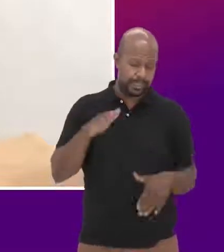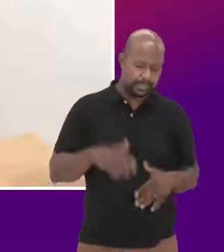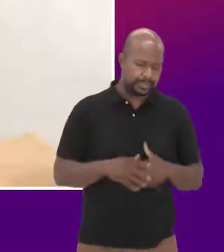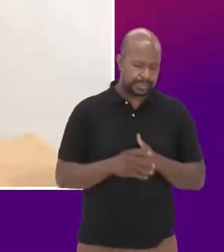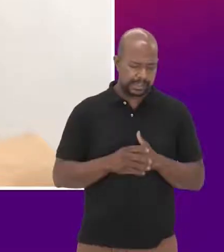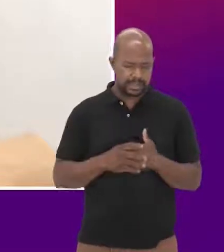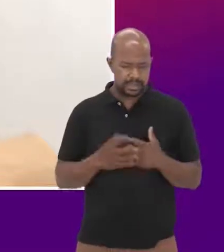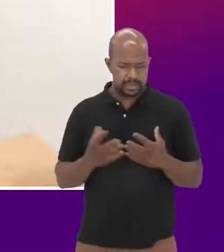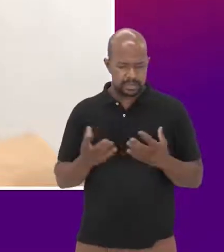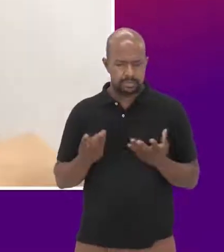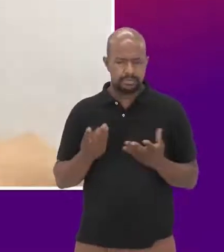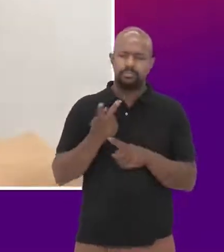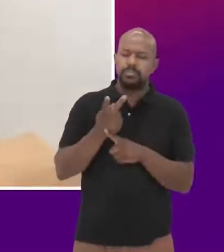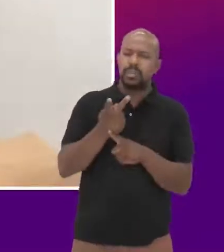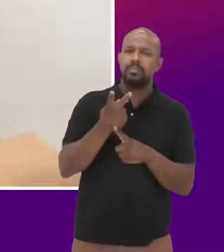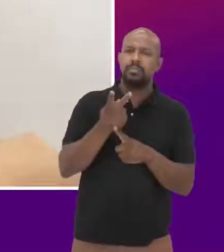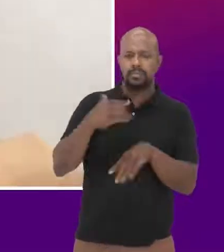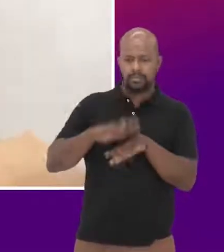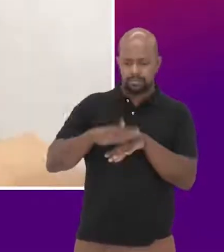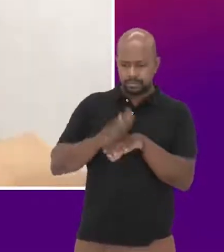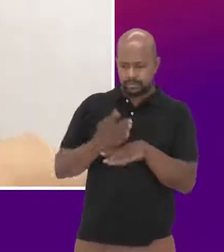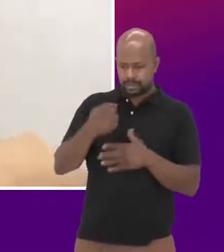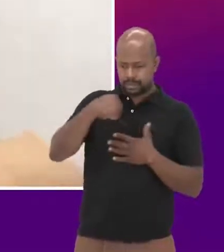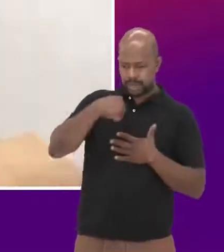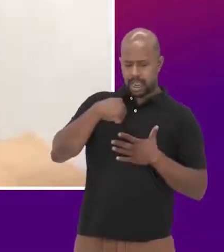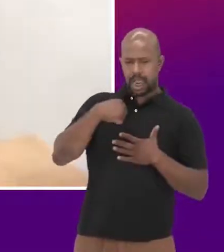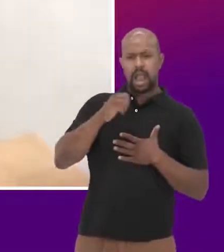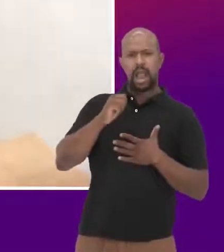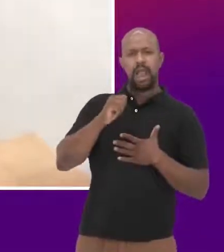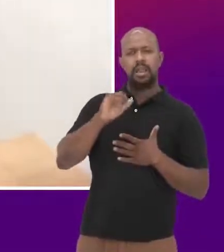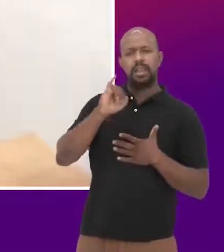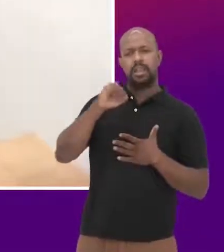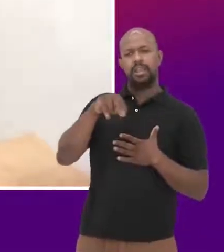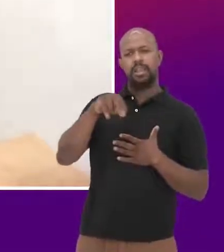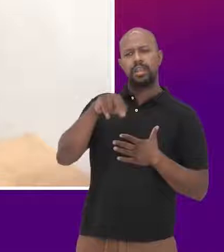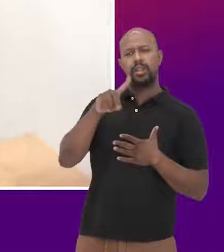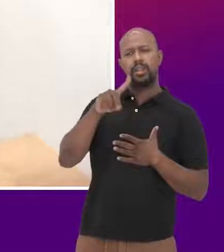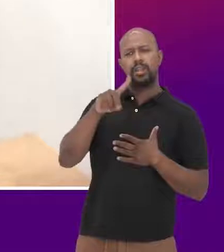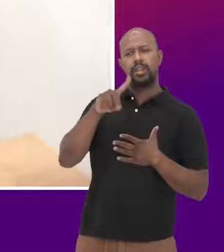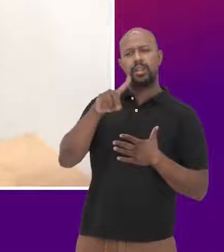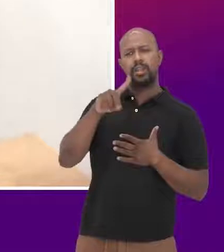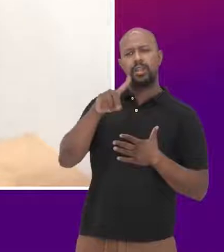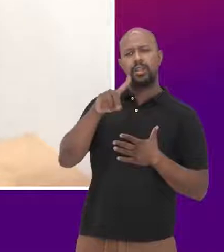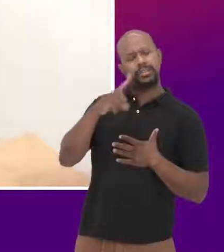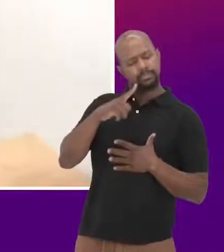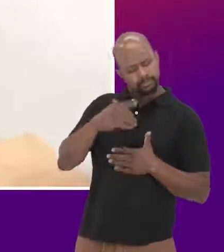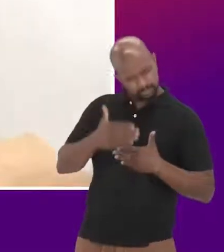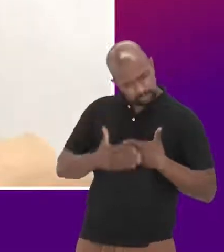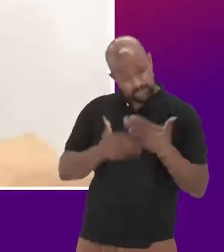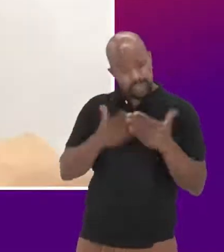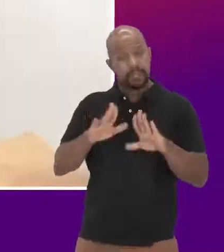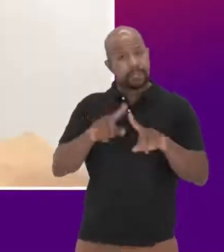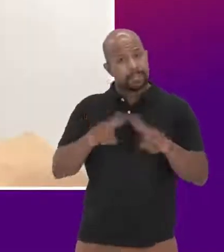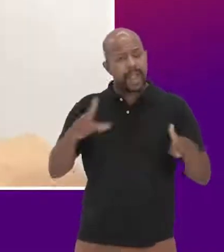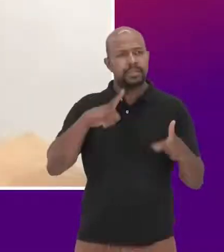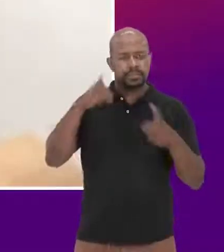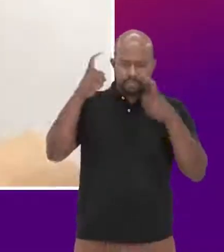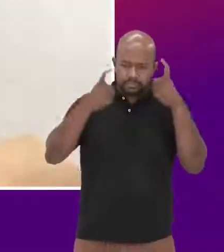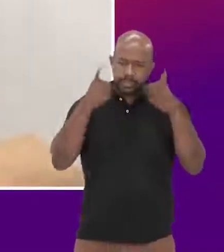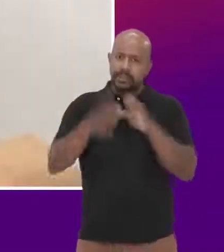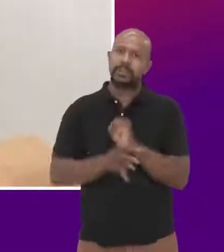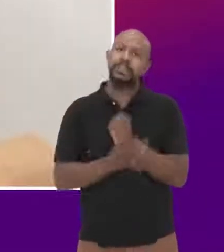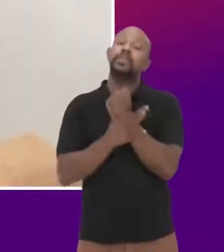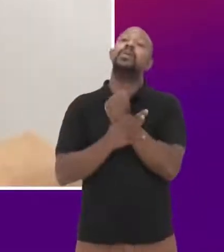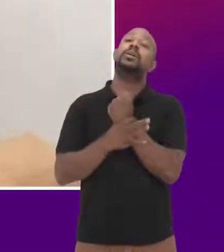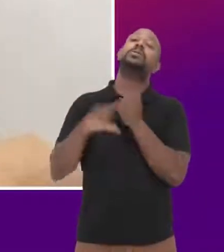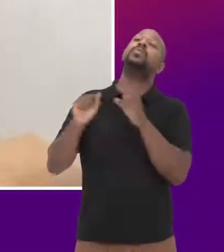talvez, construir suas autoindulgências, mas com uma preocupação de segurança